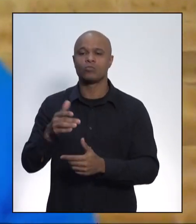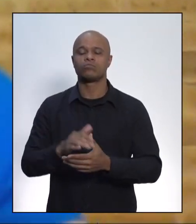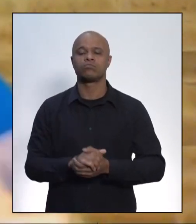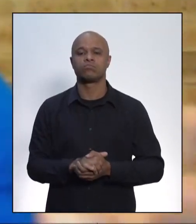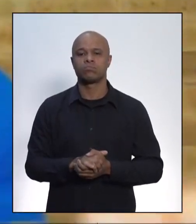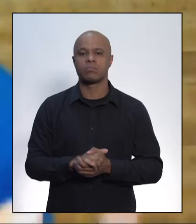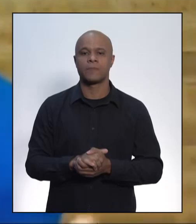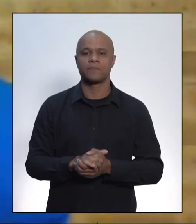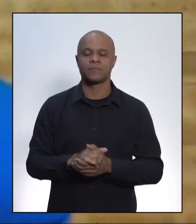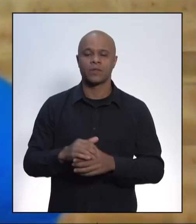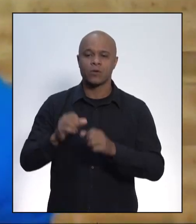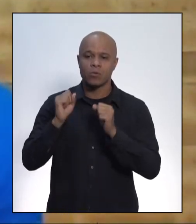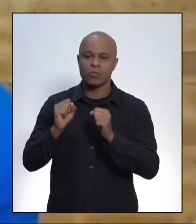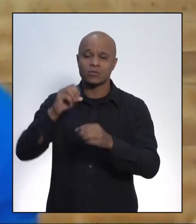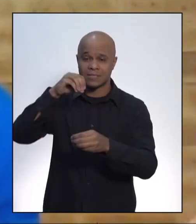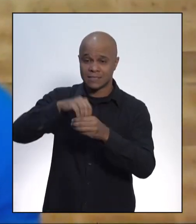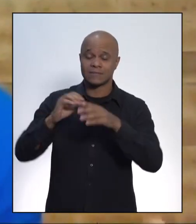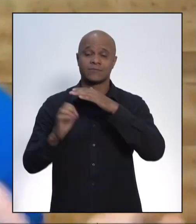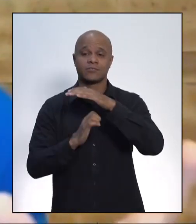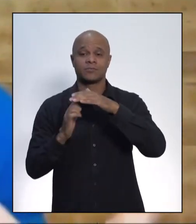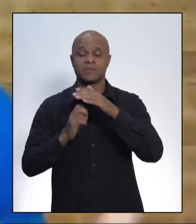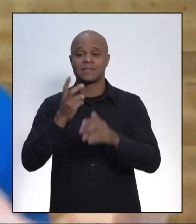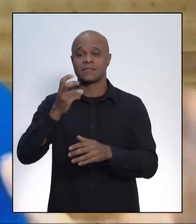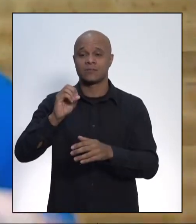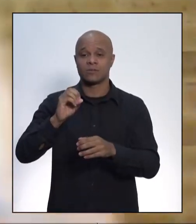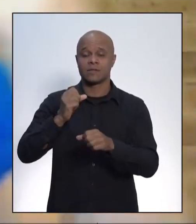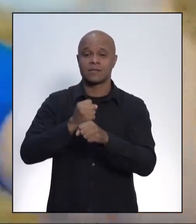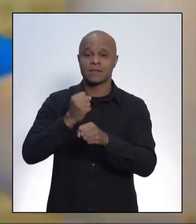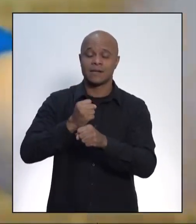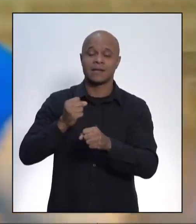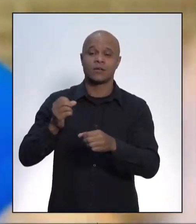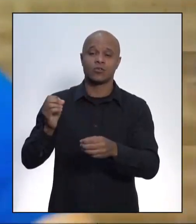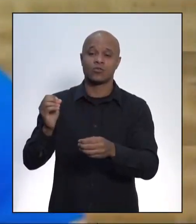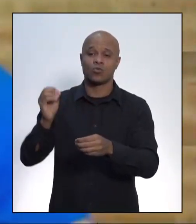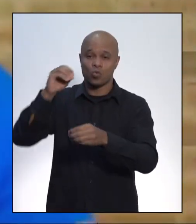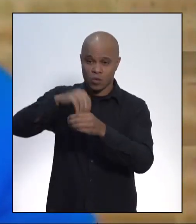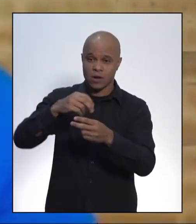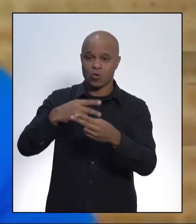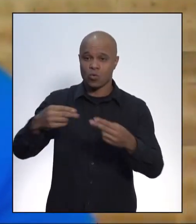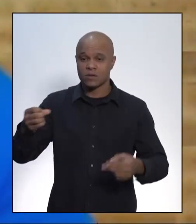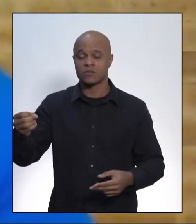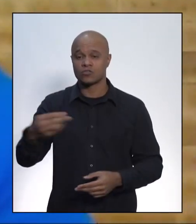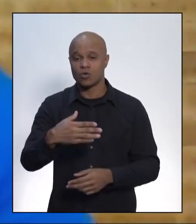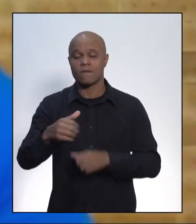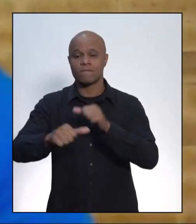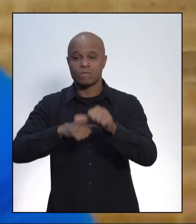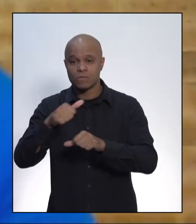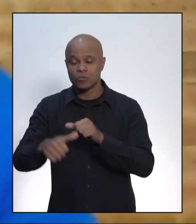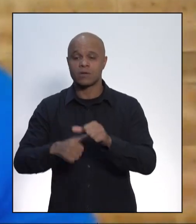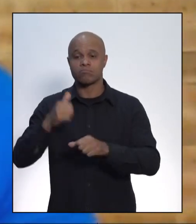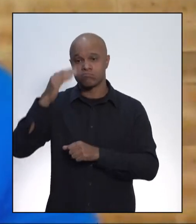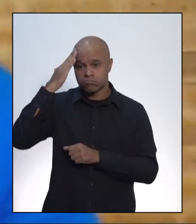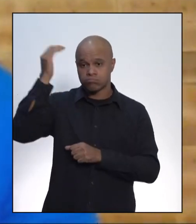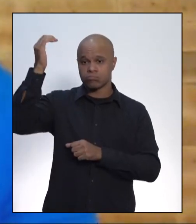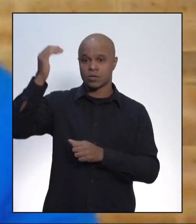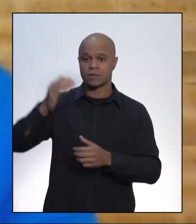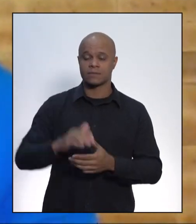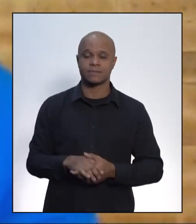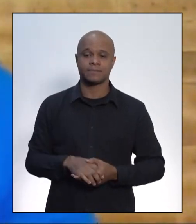Então, eu posso estar dentro de uma empresa que está no mercado há 50 anos, entrar lá e trazer inovações e mudar a forma como essa empresa atua no mercado. Então,